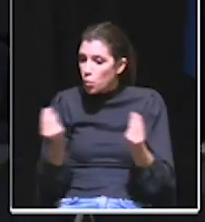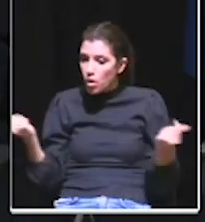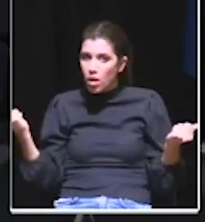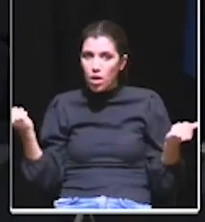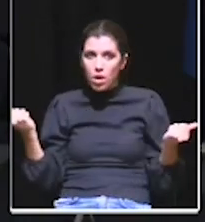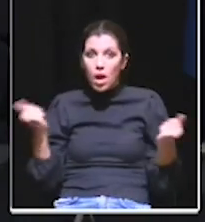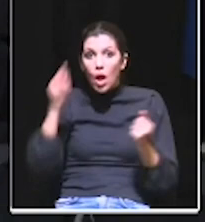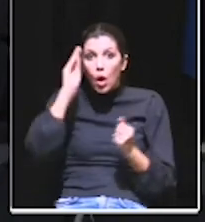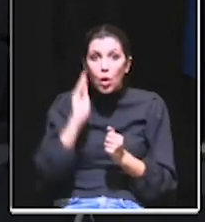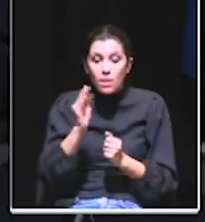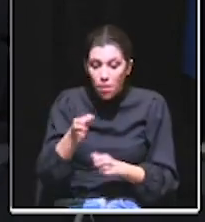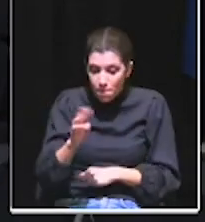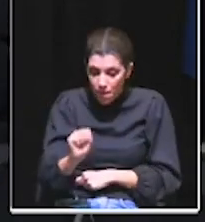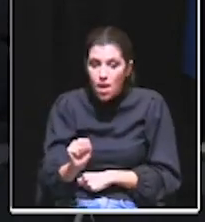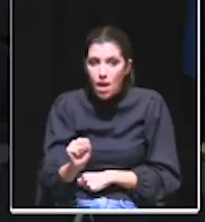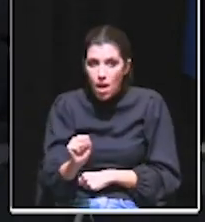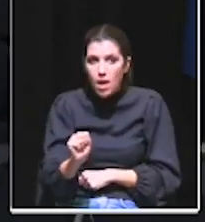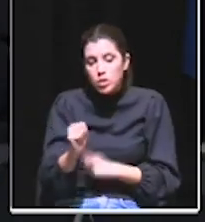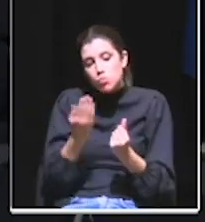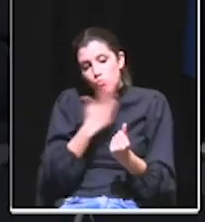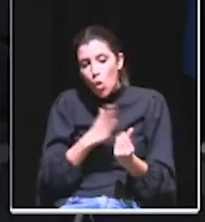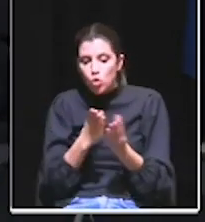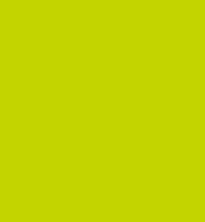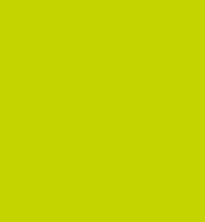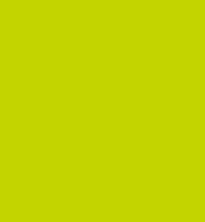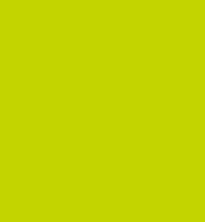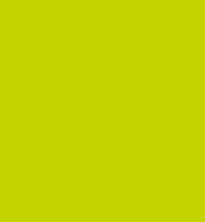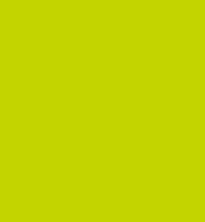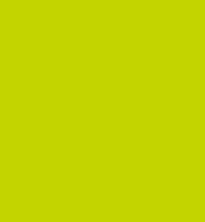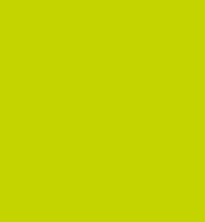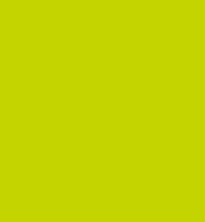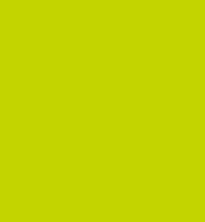país. Esta recomendação do PS também traz boas soluções e vamos votar a favor. Obrigado.